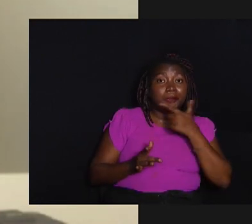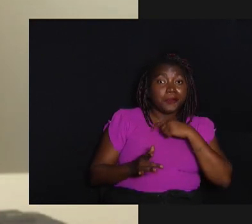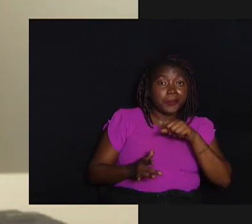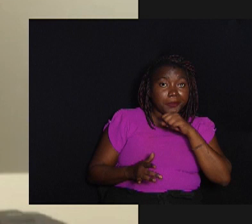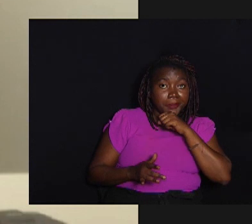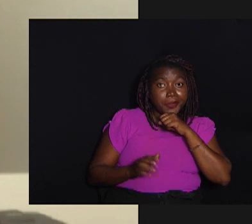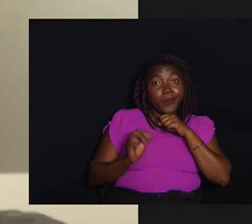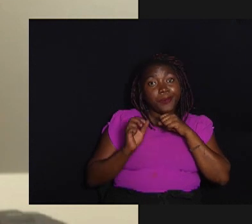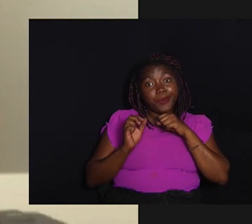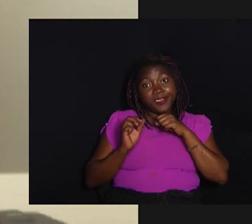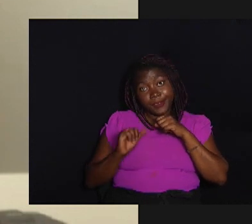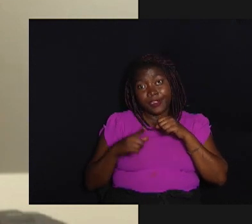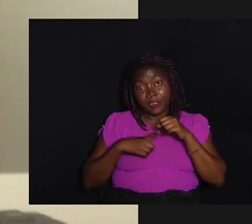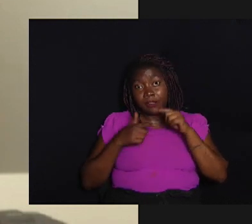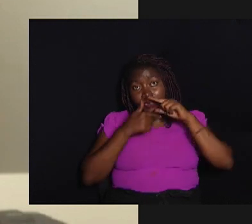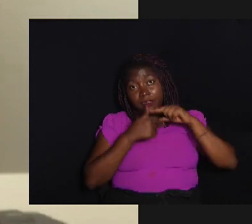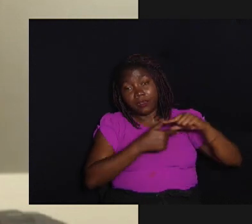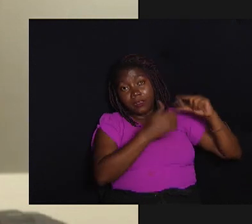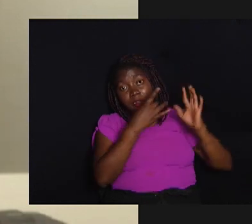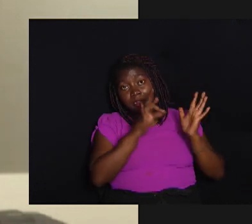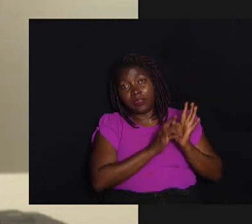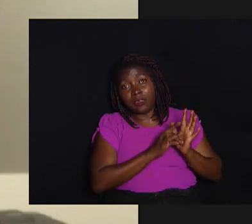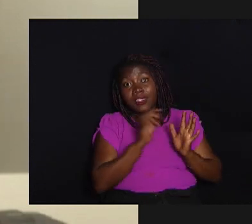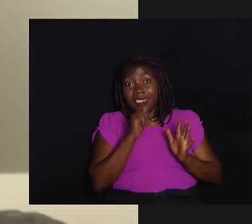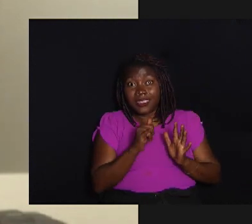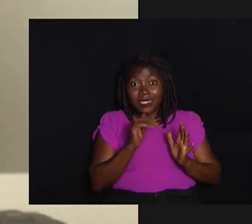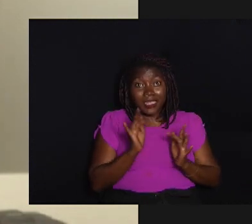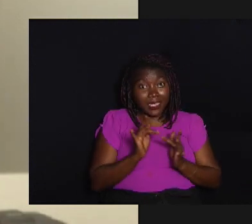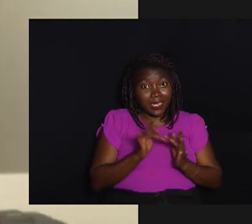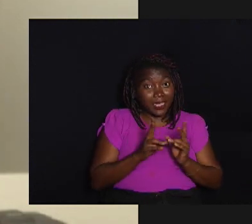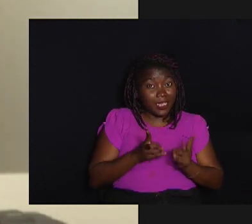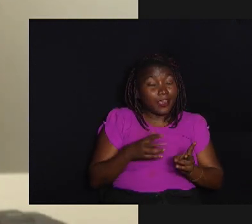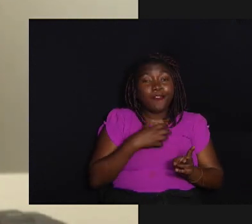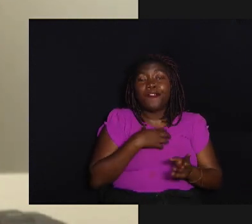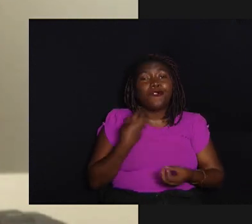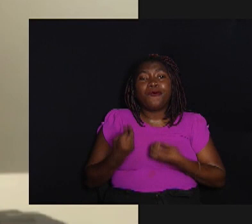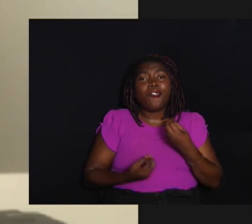genitor alienador, e se for manter o convívio, de que forma? Se é gradual,